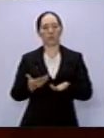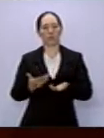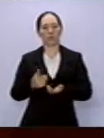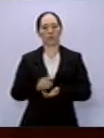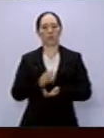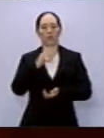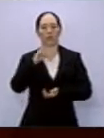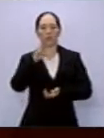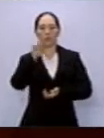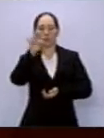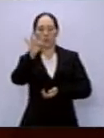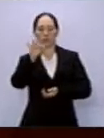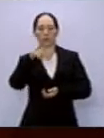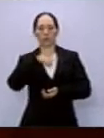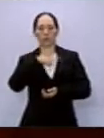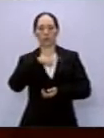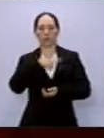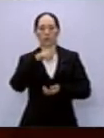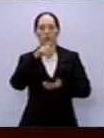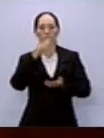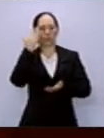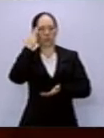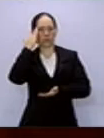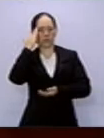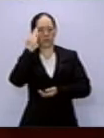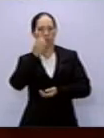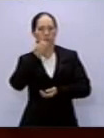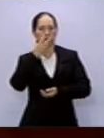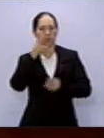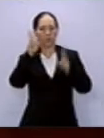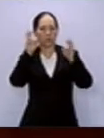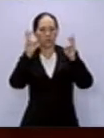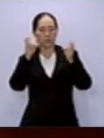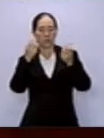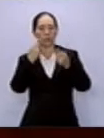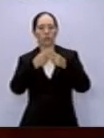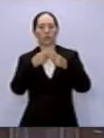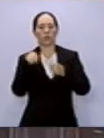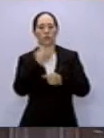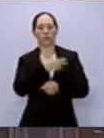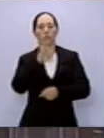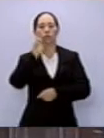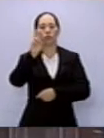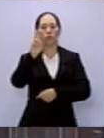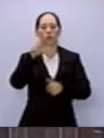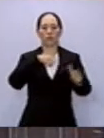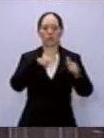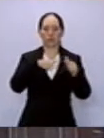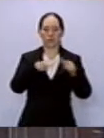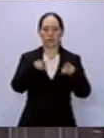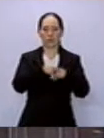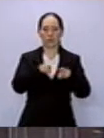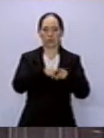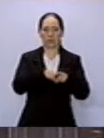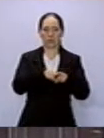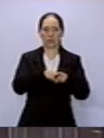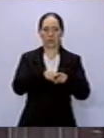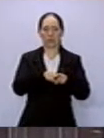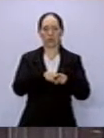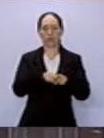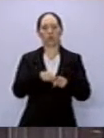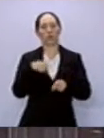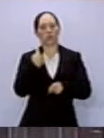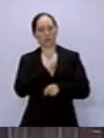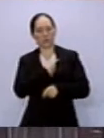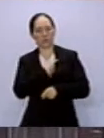a custo tem a capacidade de ter uma boa leitura sobre isso porque nós além de representarmos os trabalhadores desse setor